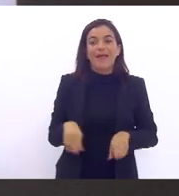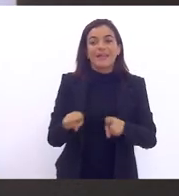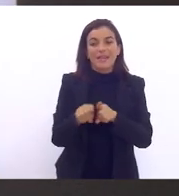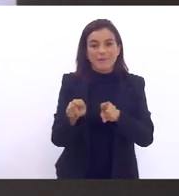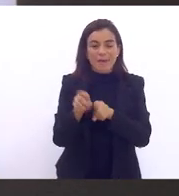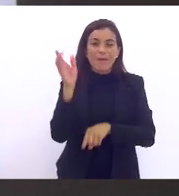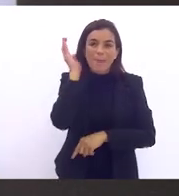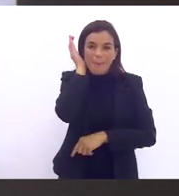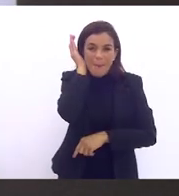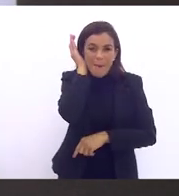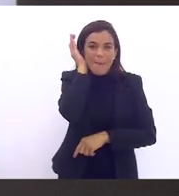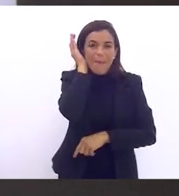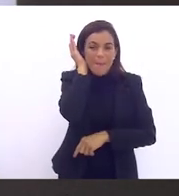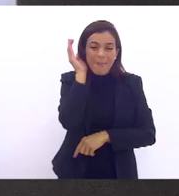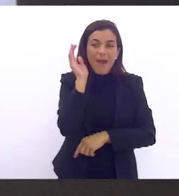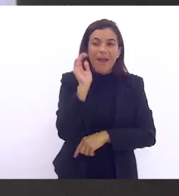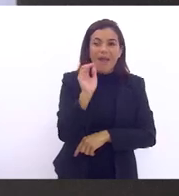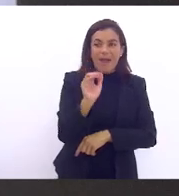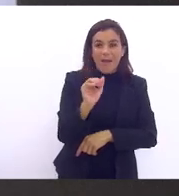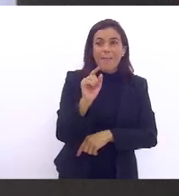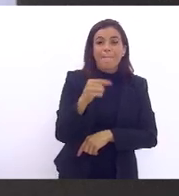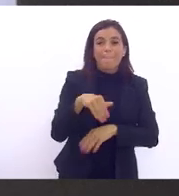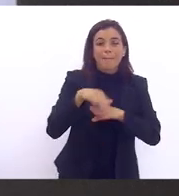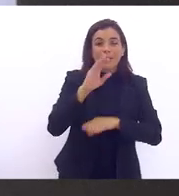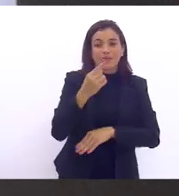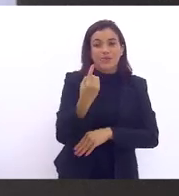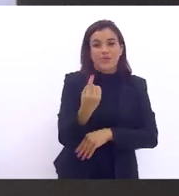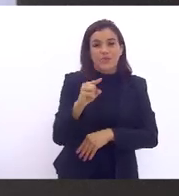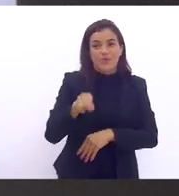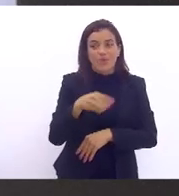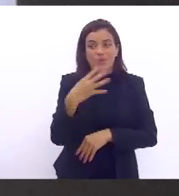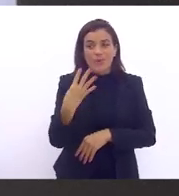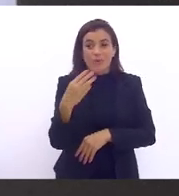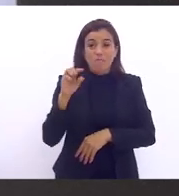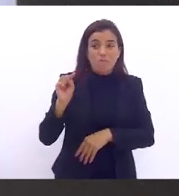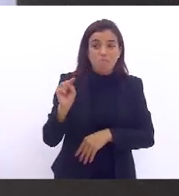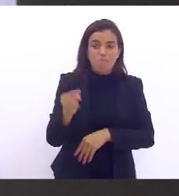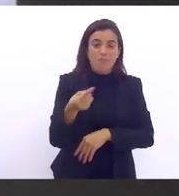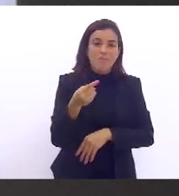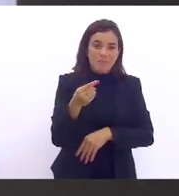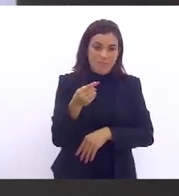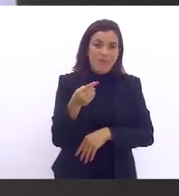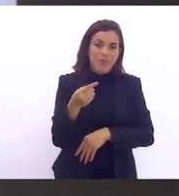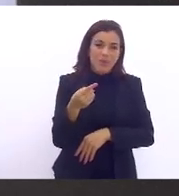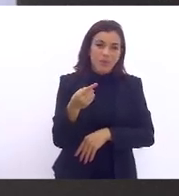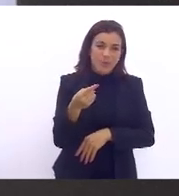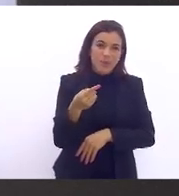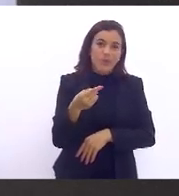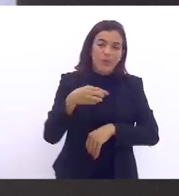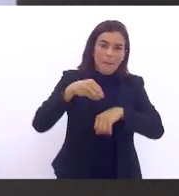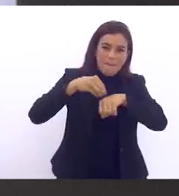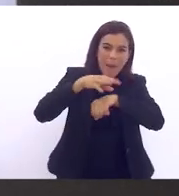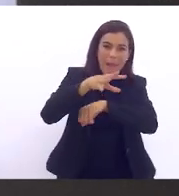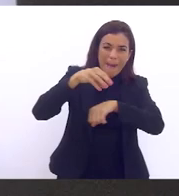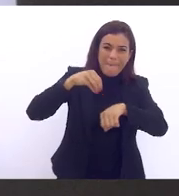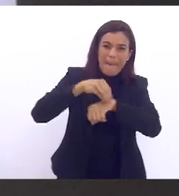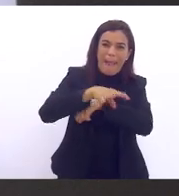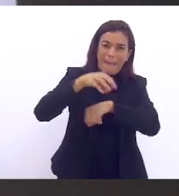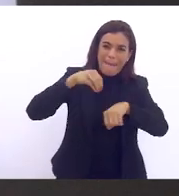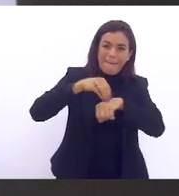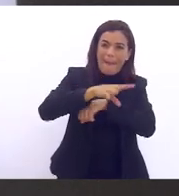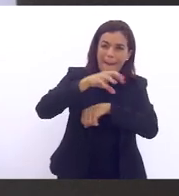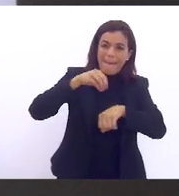Rádio mais de 1,4000 inserções em rádios da região né a gente priorizou eh as rádios da região para que a gente pudesse ter